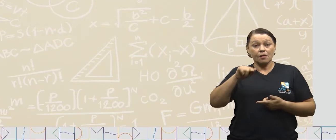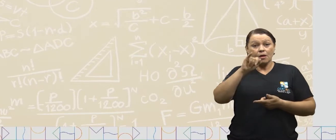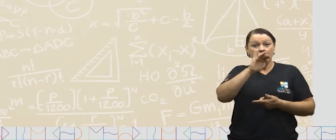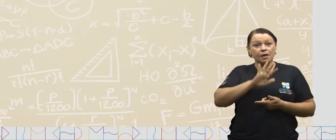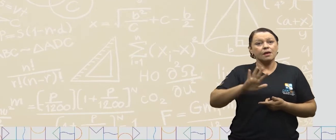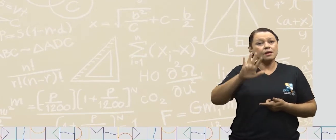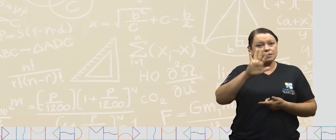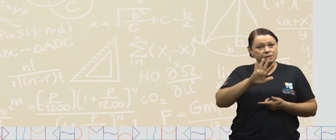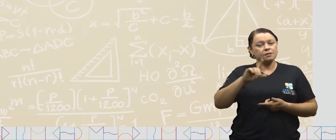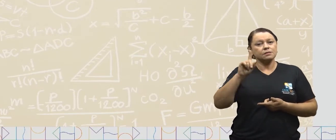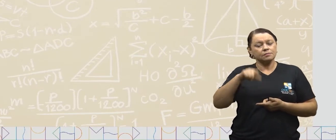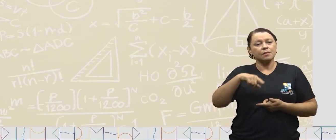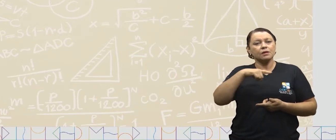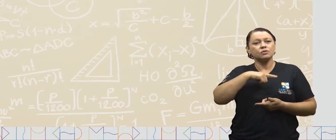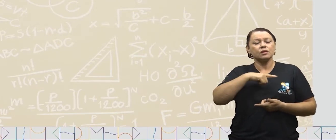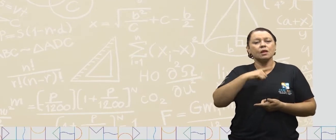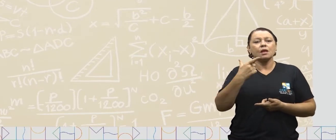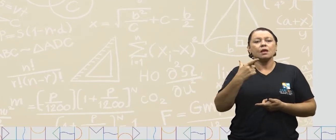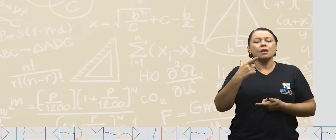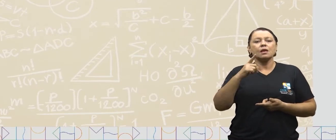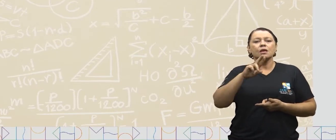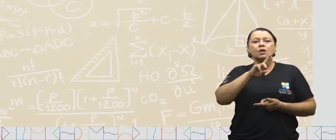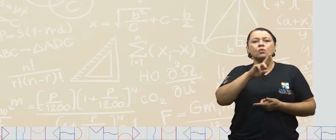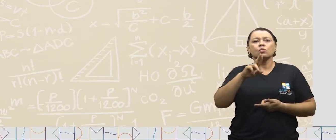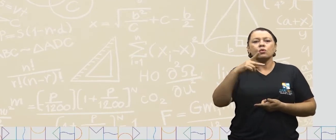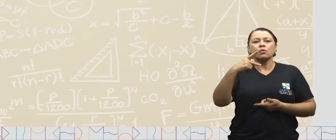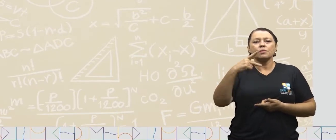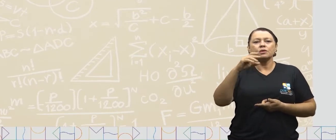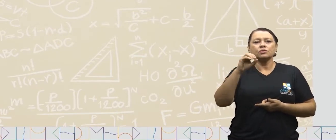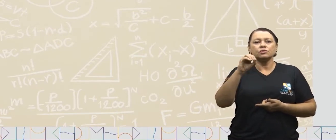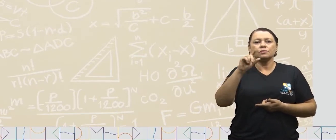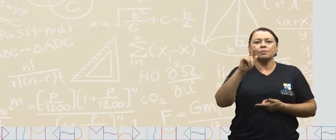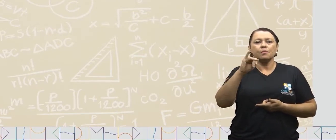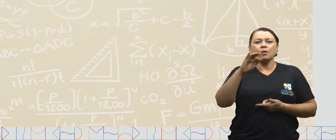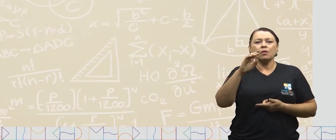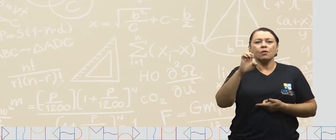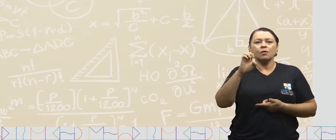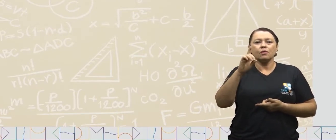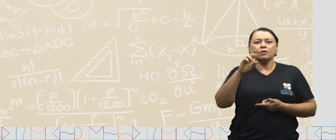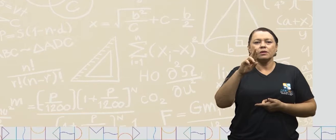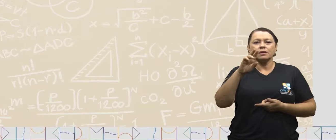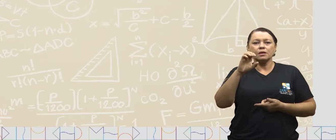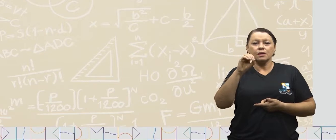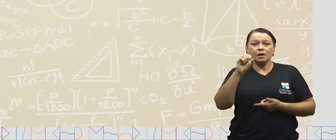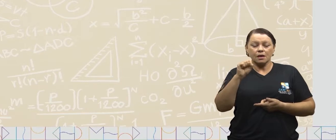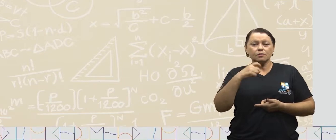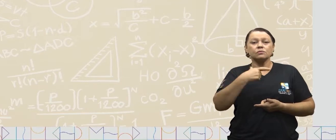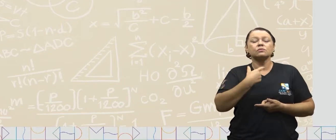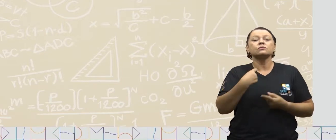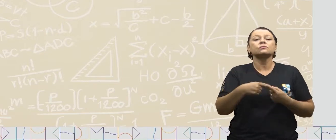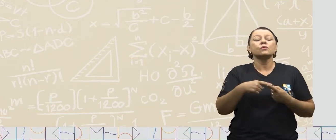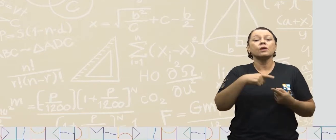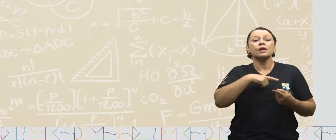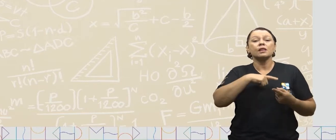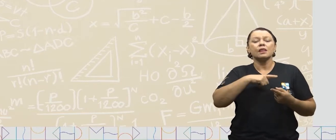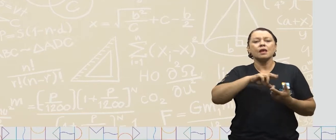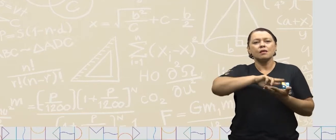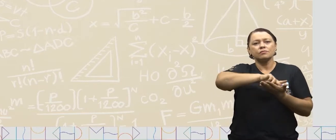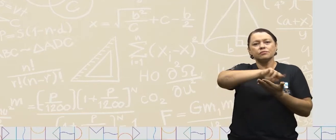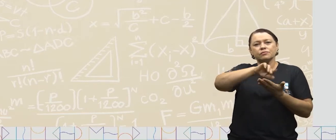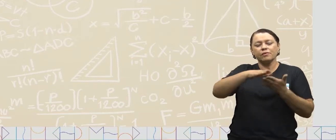figuras também recebem o nome de poliedros, pois são compostas por várias